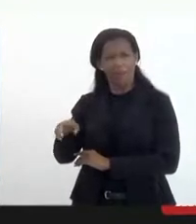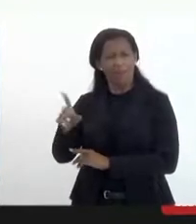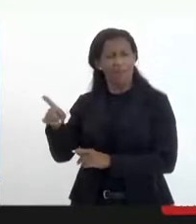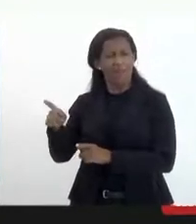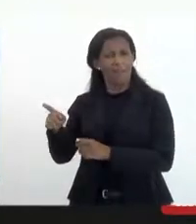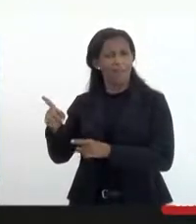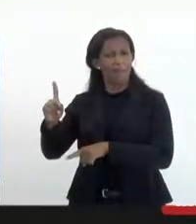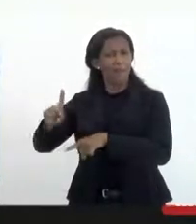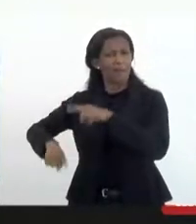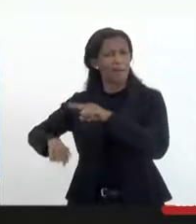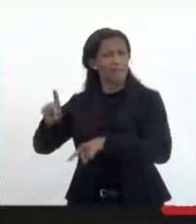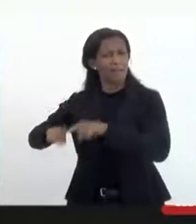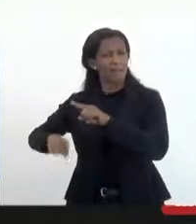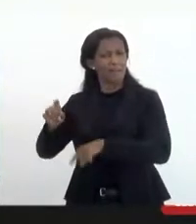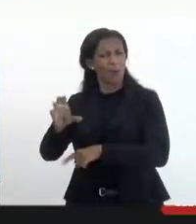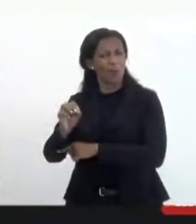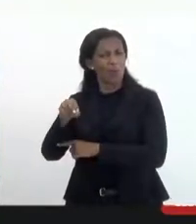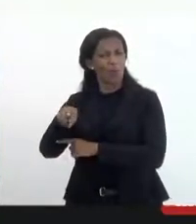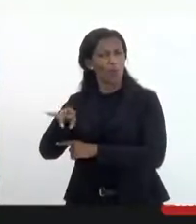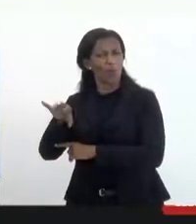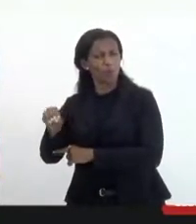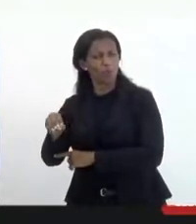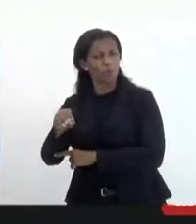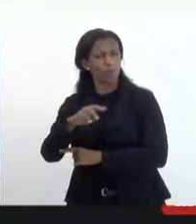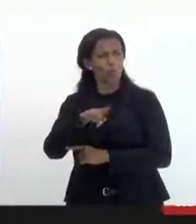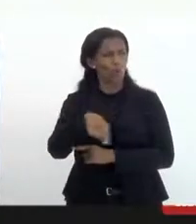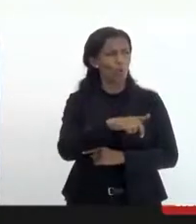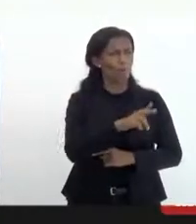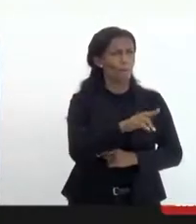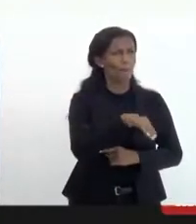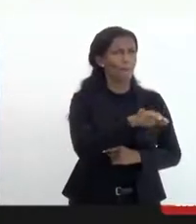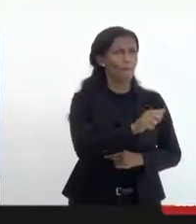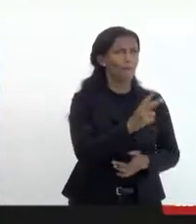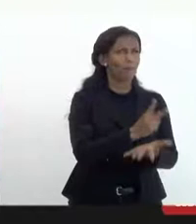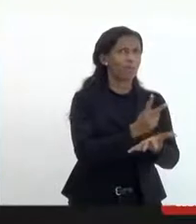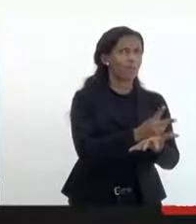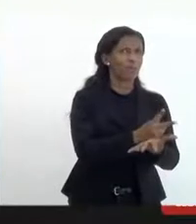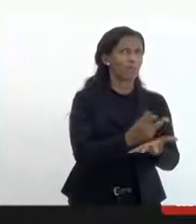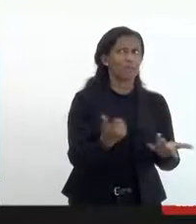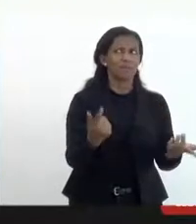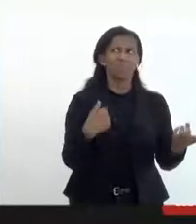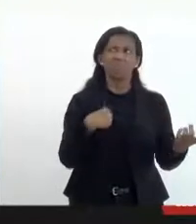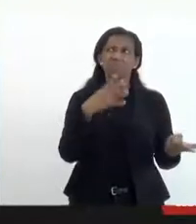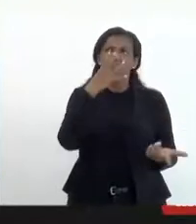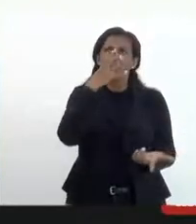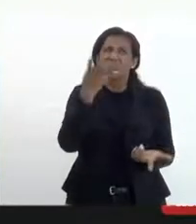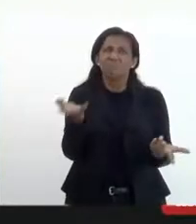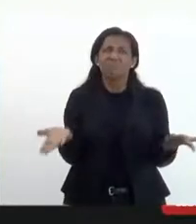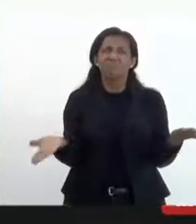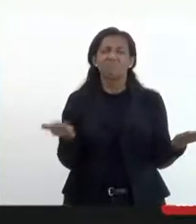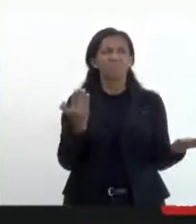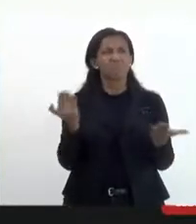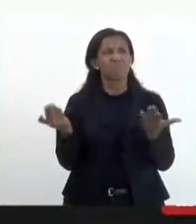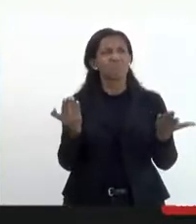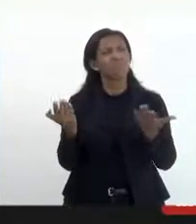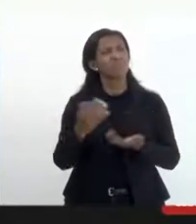Se ferramenta, é consumo ou permanente? Eu fico perplexo.